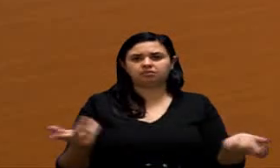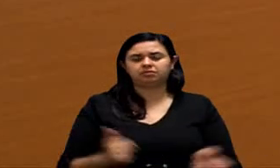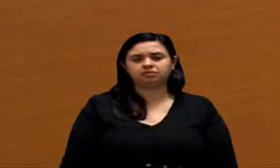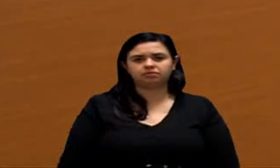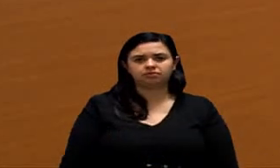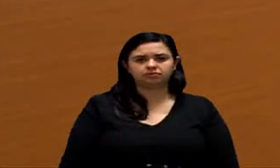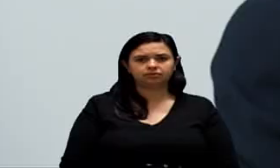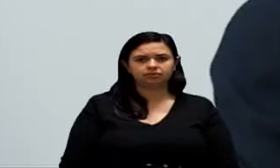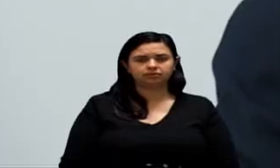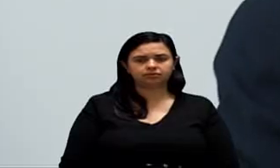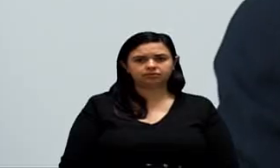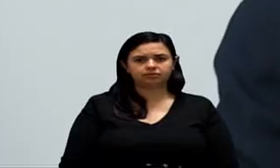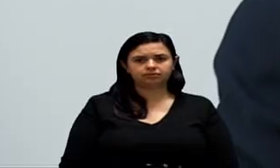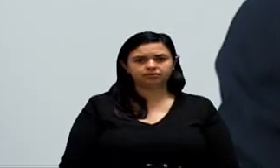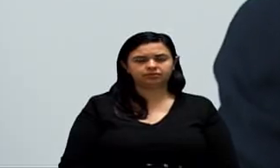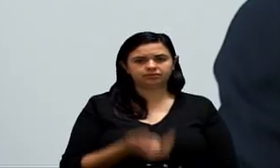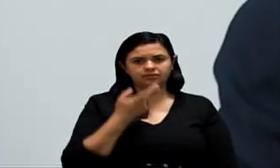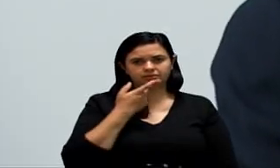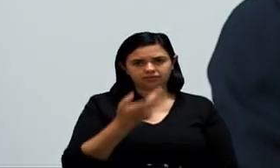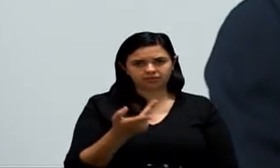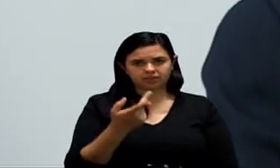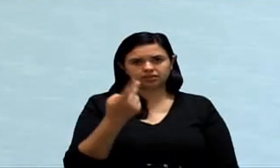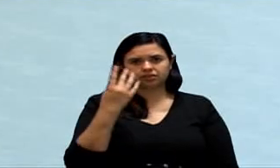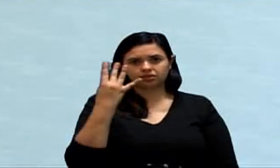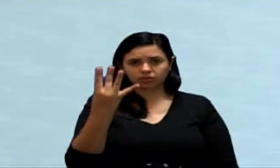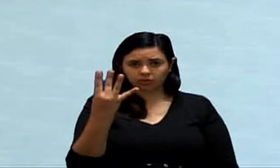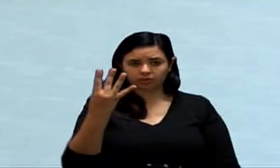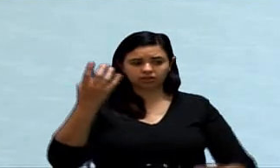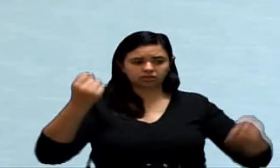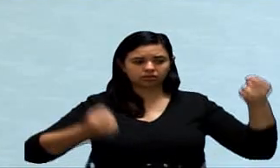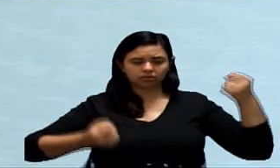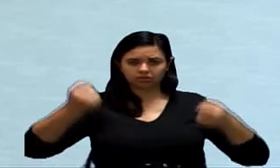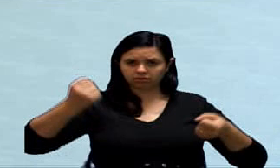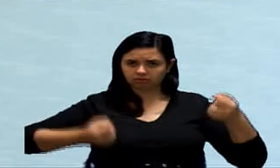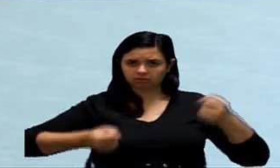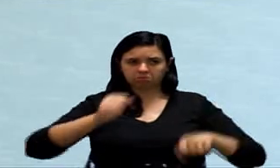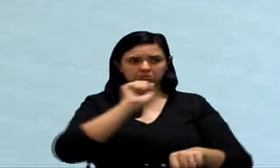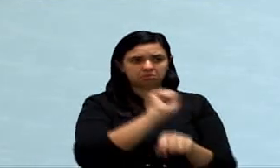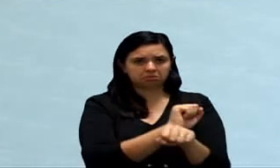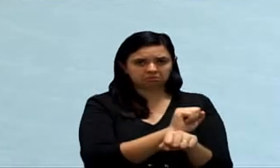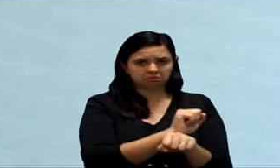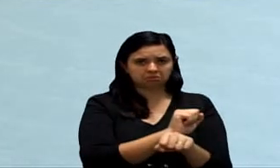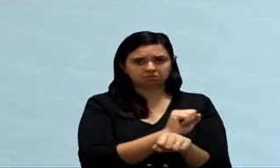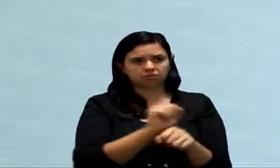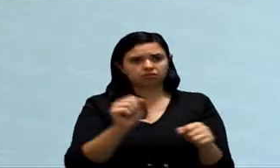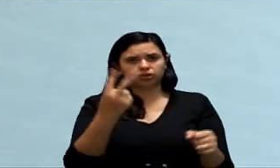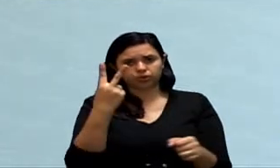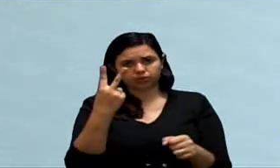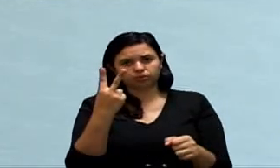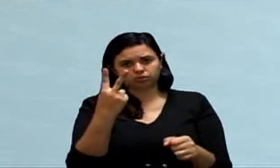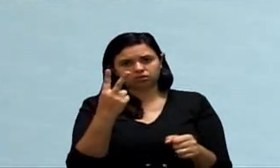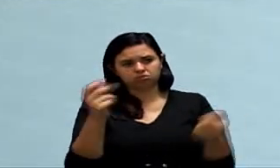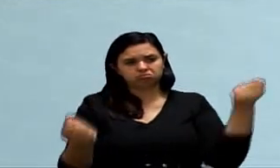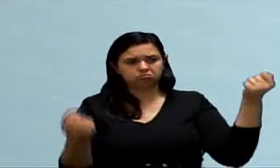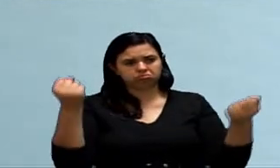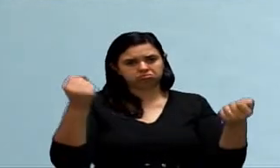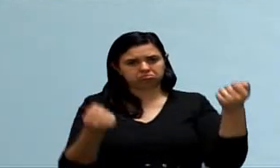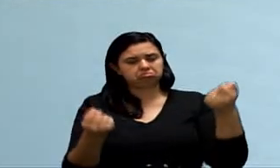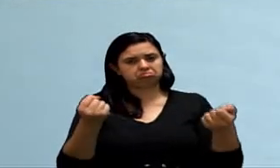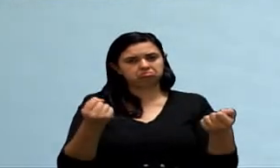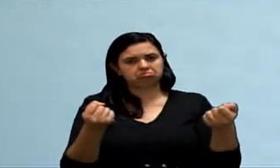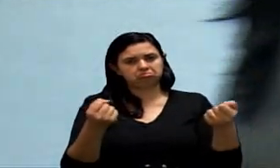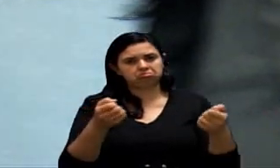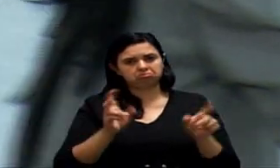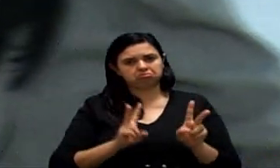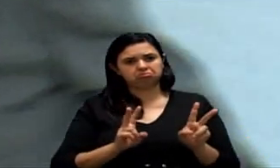Luiz, você falou de quatro carros que estão parados? Quatro unidades. Verdade? Duas diz que estão em pleno funcionamento. Eu não tenho